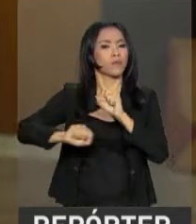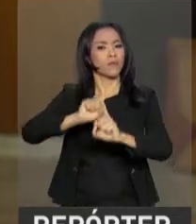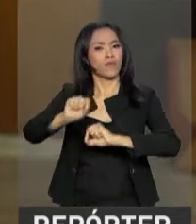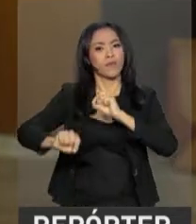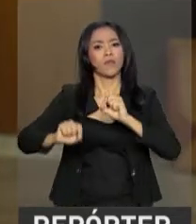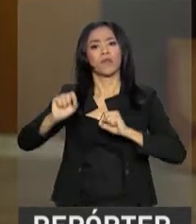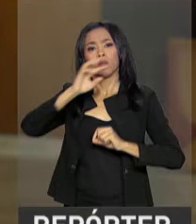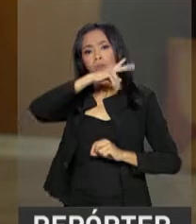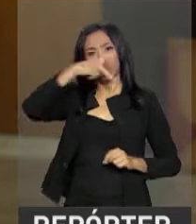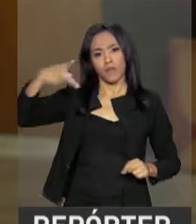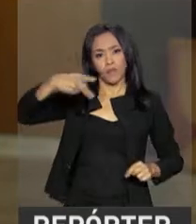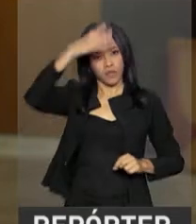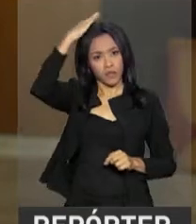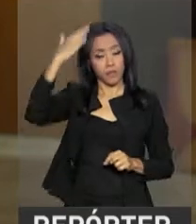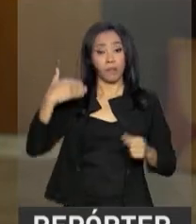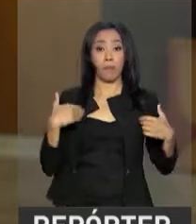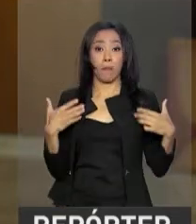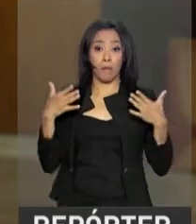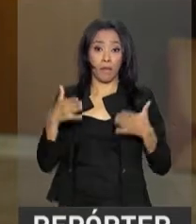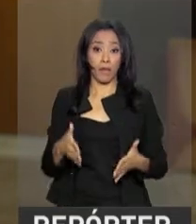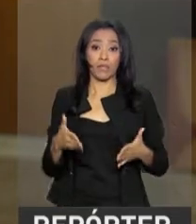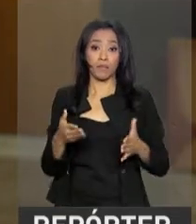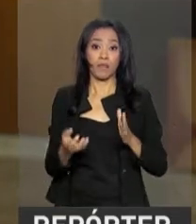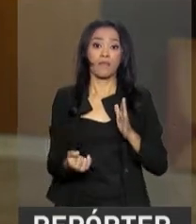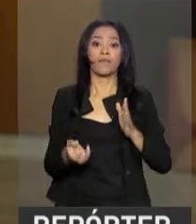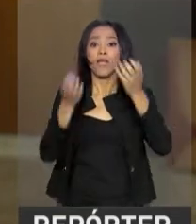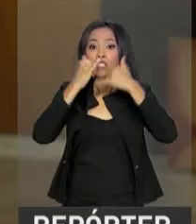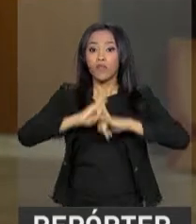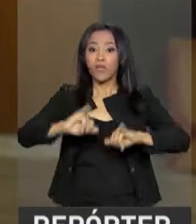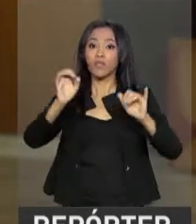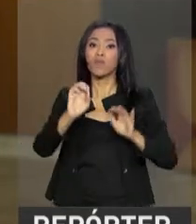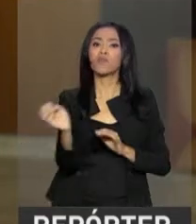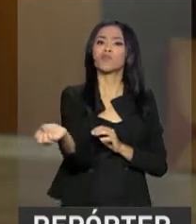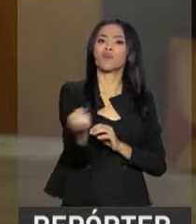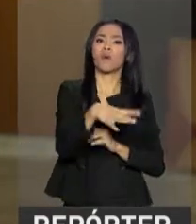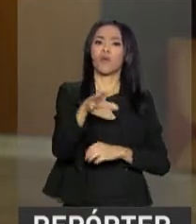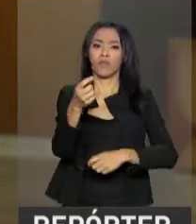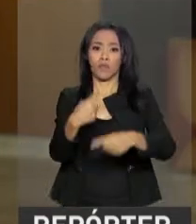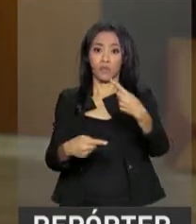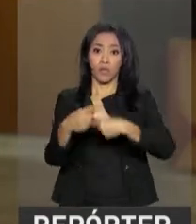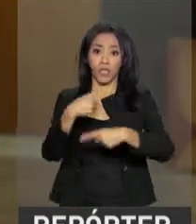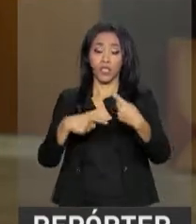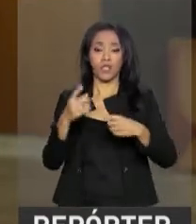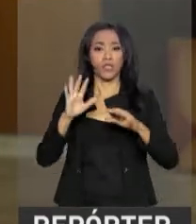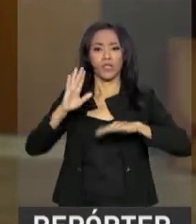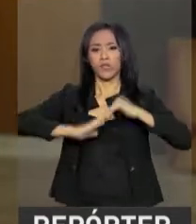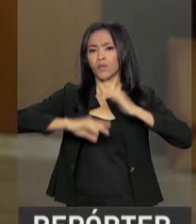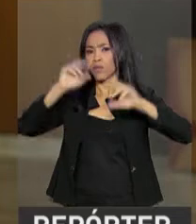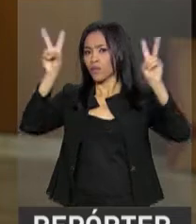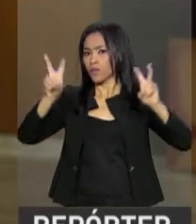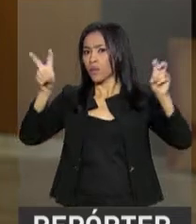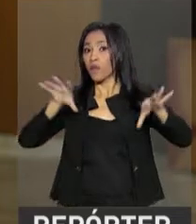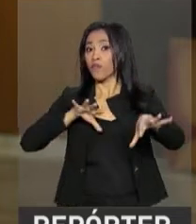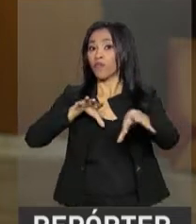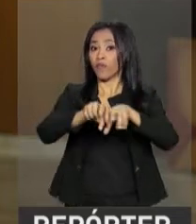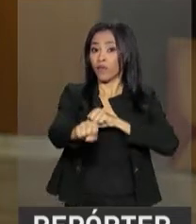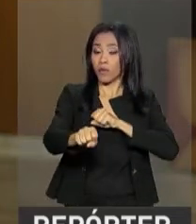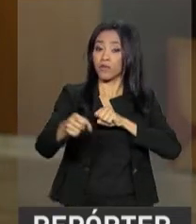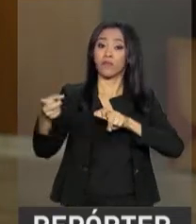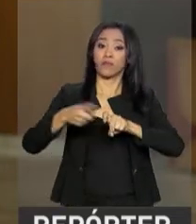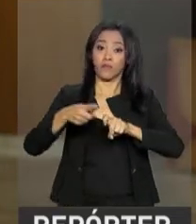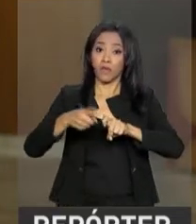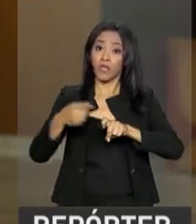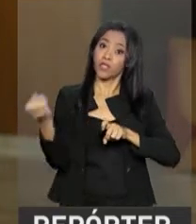presidente participa do lançamento das novas políticas de redefinição da formação médica no país e também de novas regras